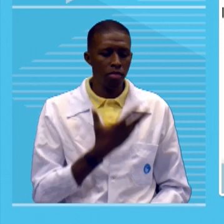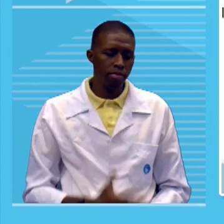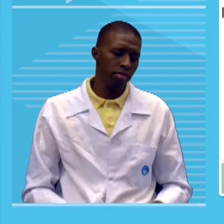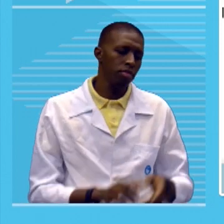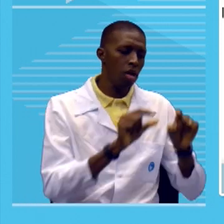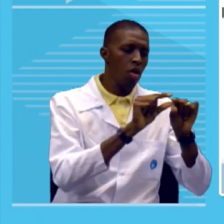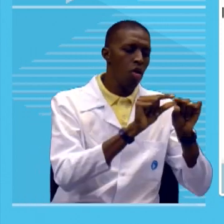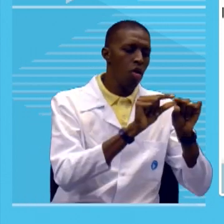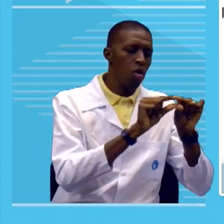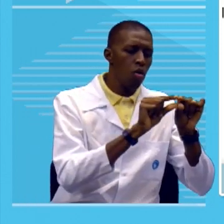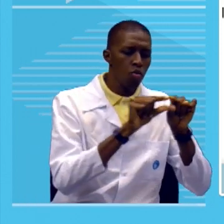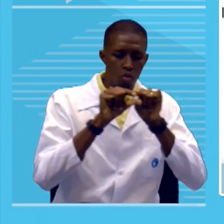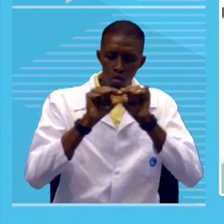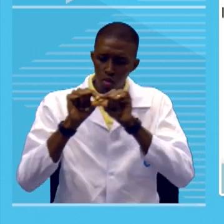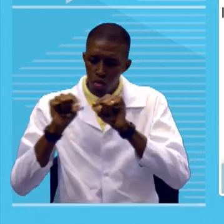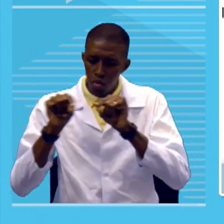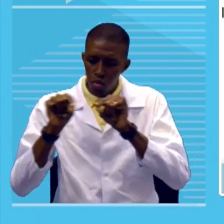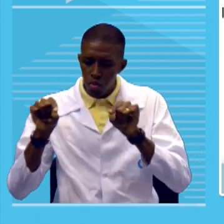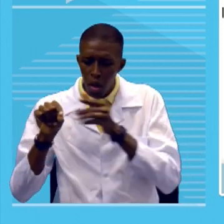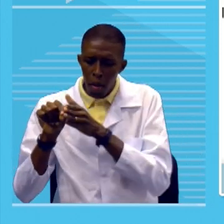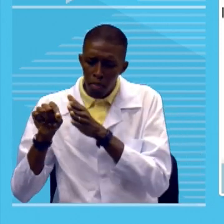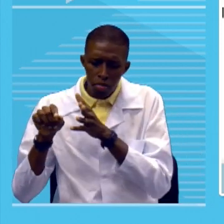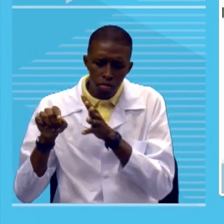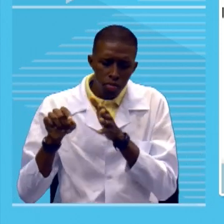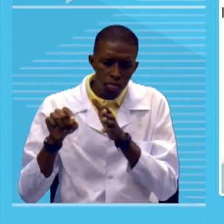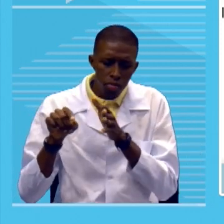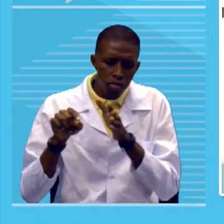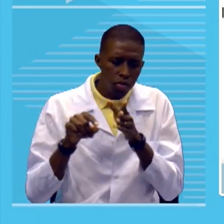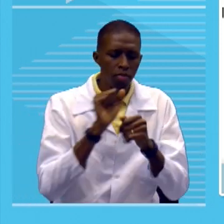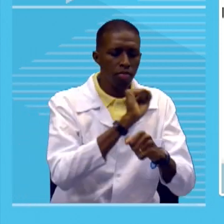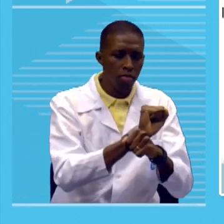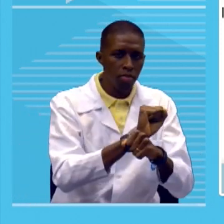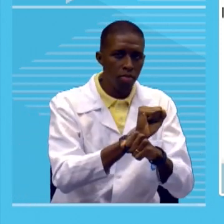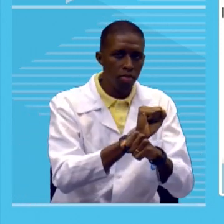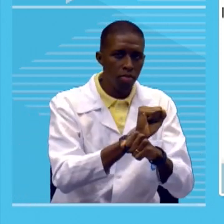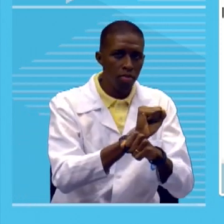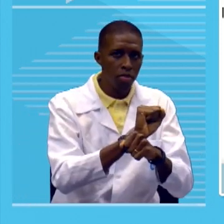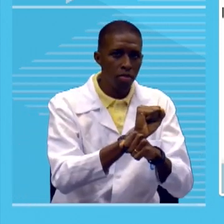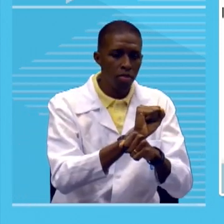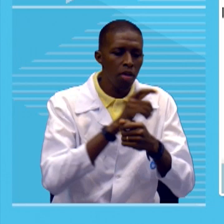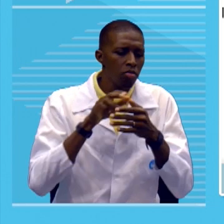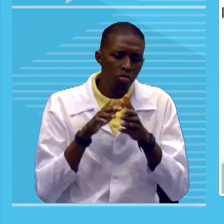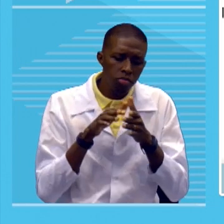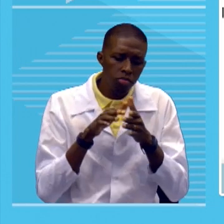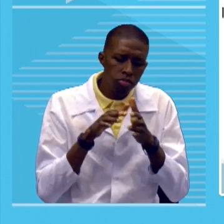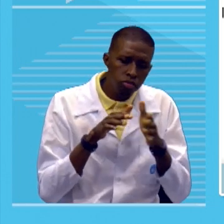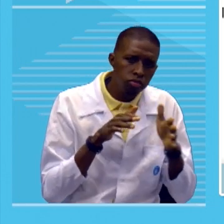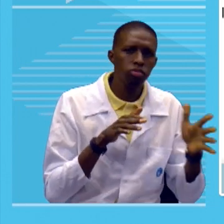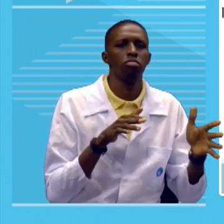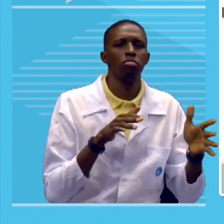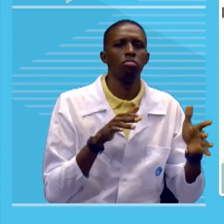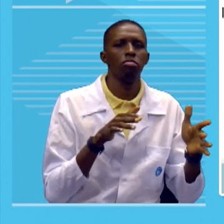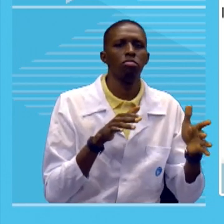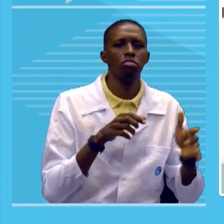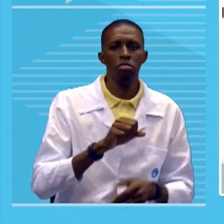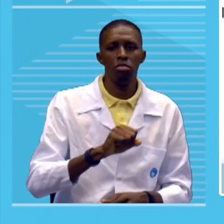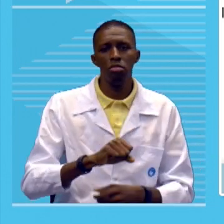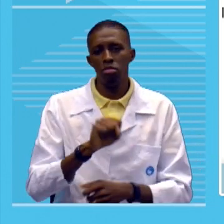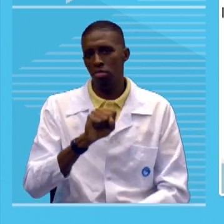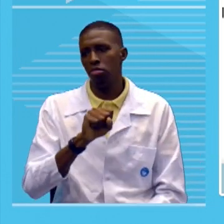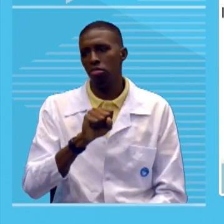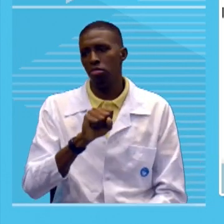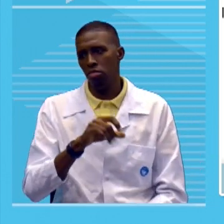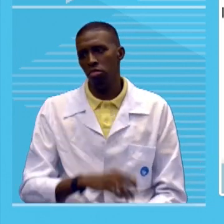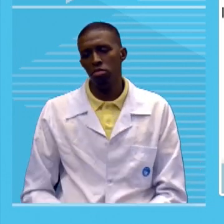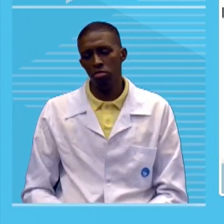separar termos de uma oração ou de um período. Como assim, professor? Ora, se eu tenho, por exemplo, um sujeito